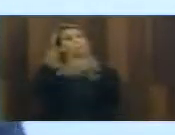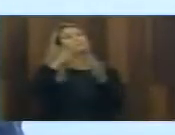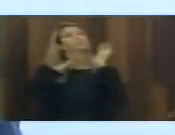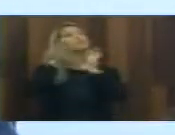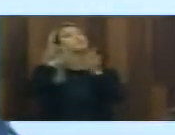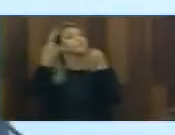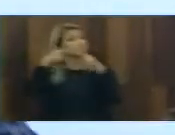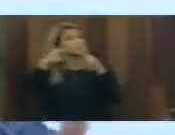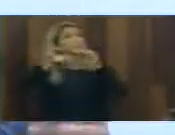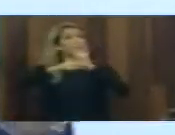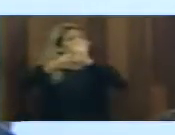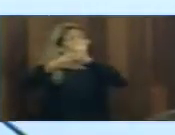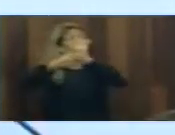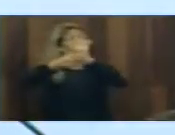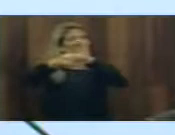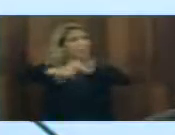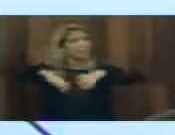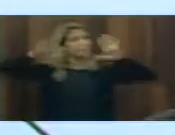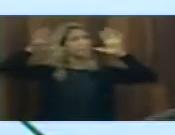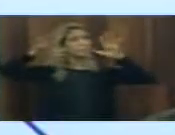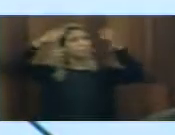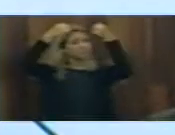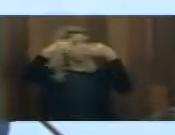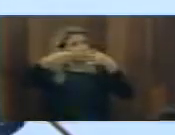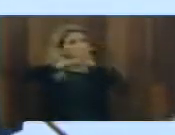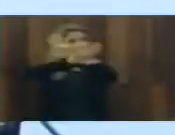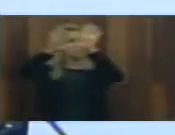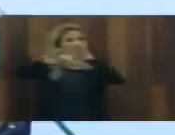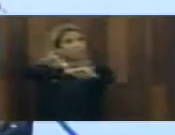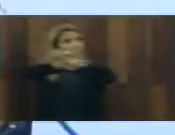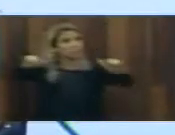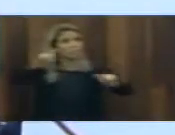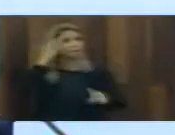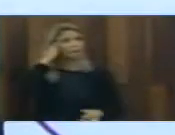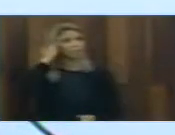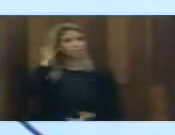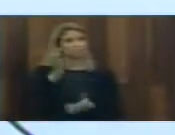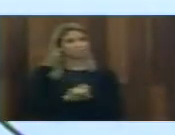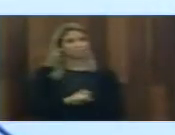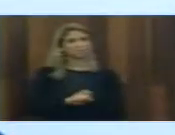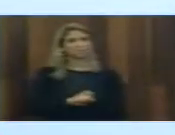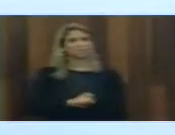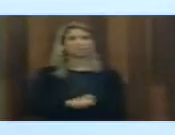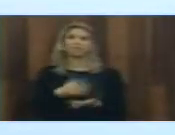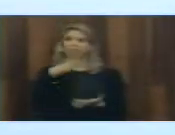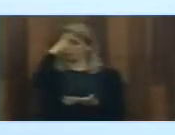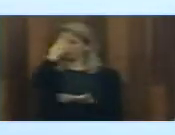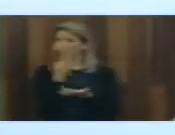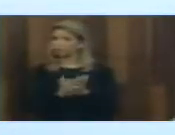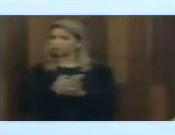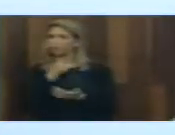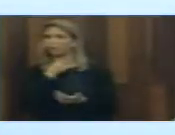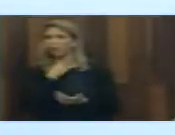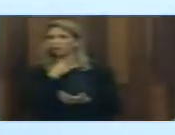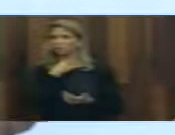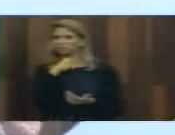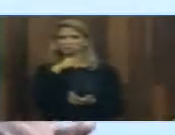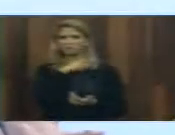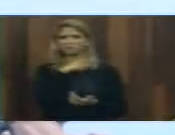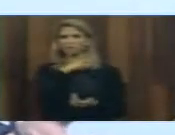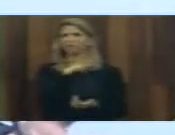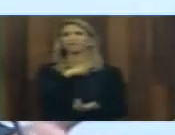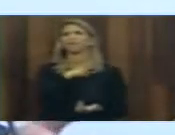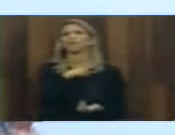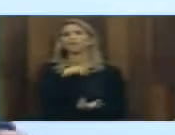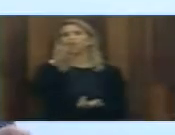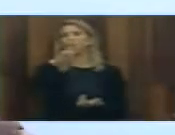com a imprensa. Então, nós sabemos, ou pelo menos queremos crer, que legalmente falando, não pode haver despesa de ir à rádio anunciar um programa educativo, nem